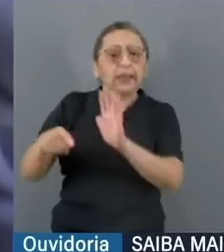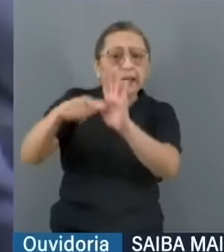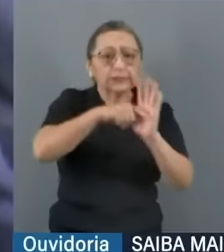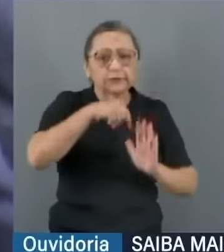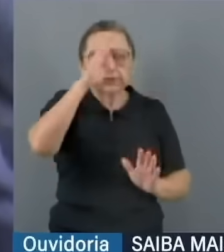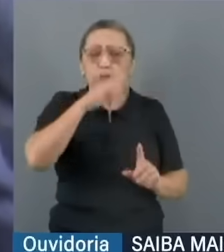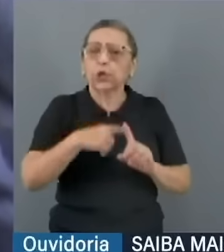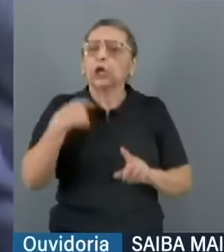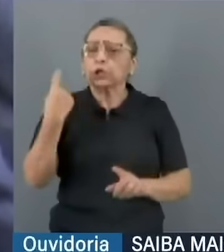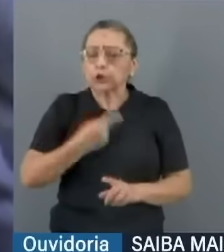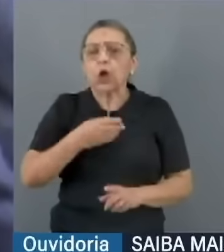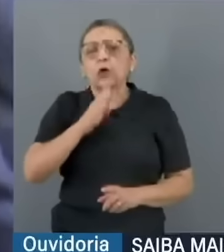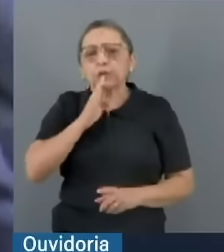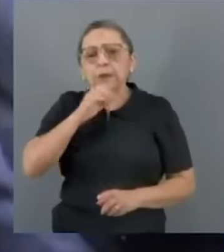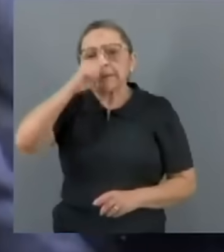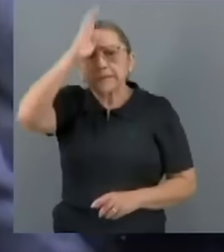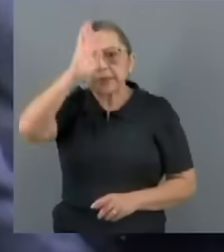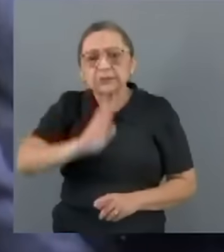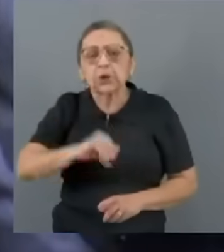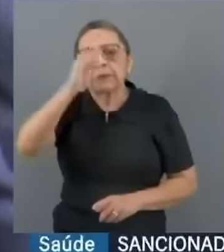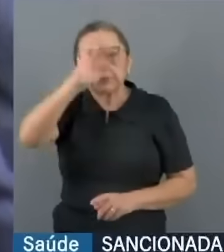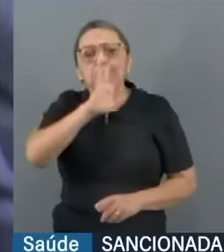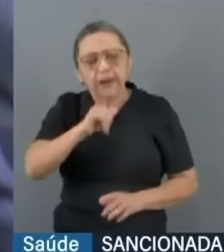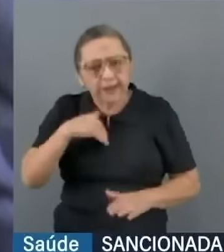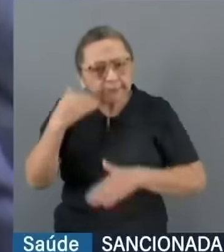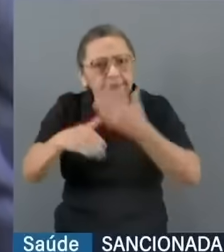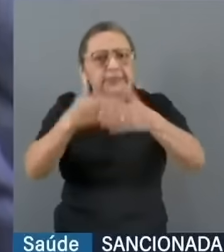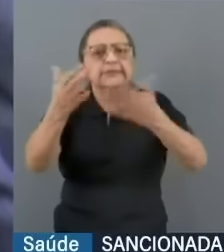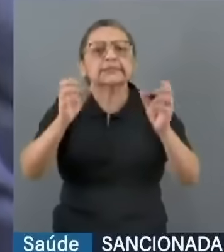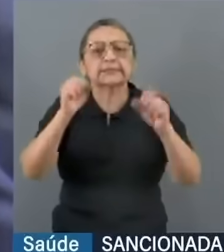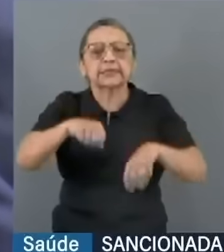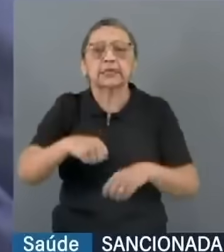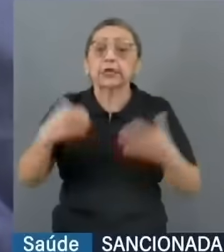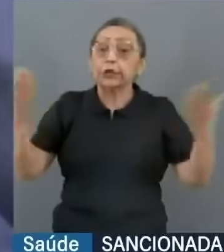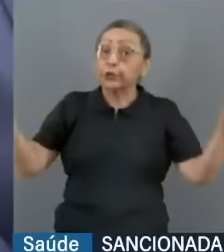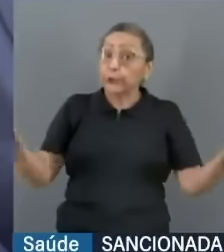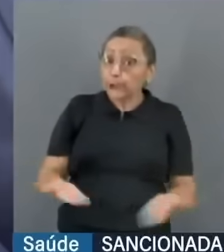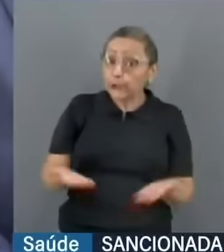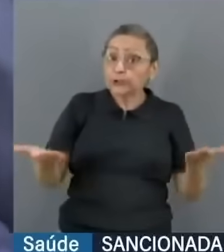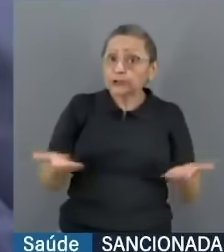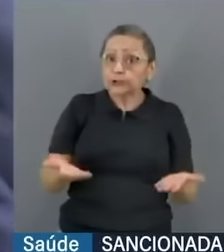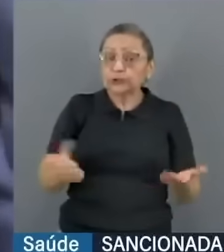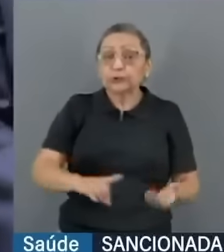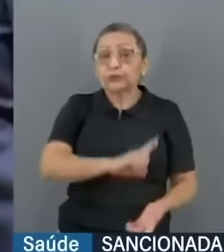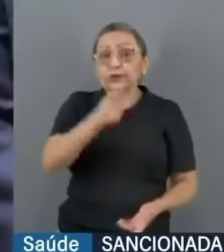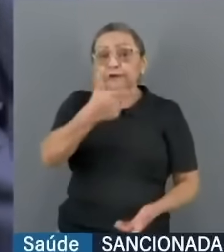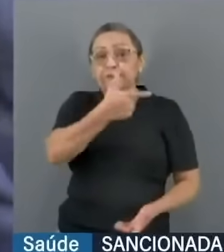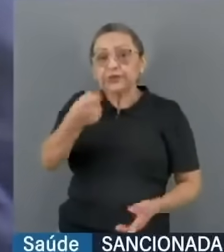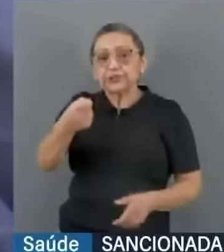nós conhecemos o Brasil e o Brasil vai crescer. E hoje,